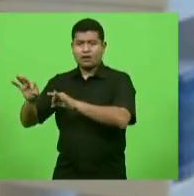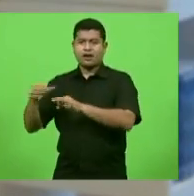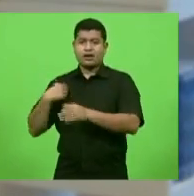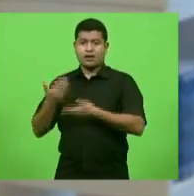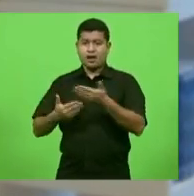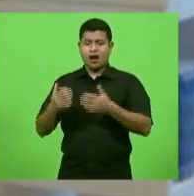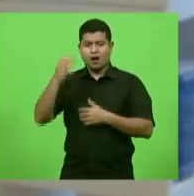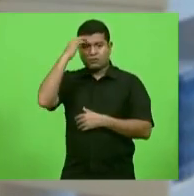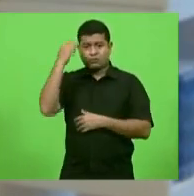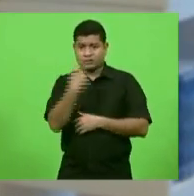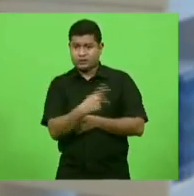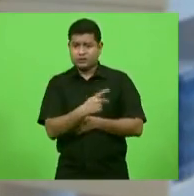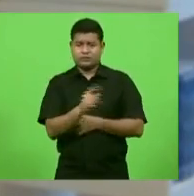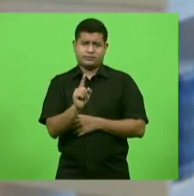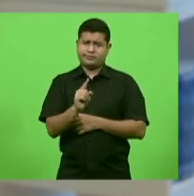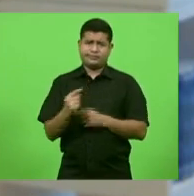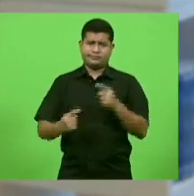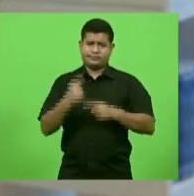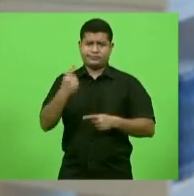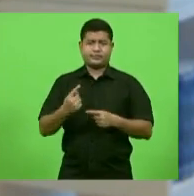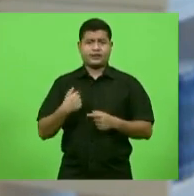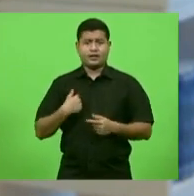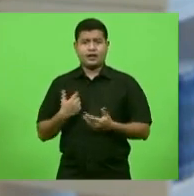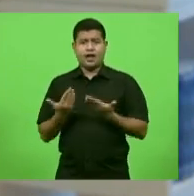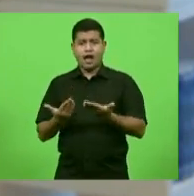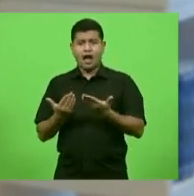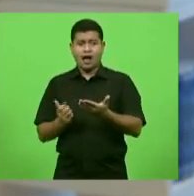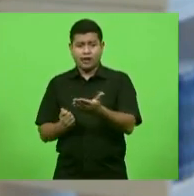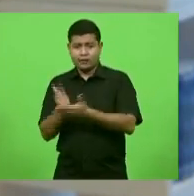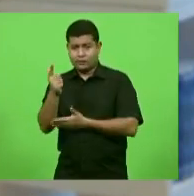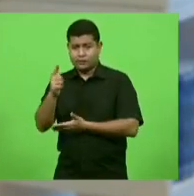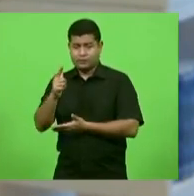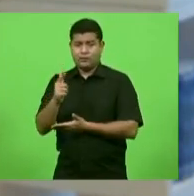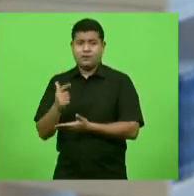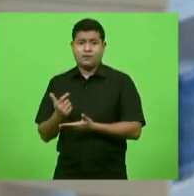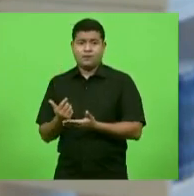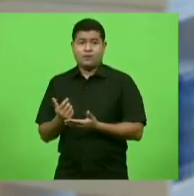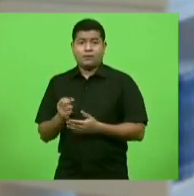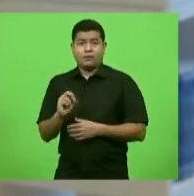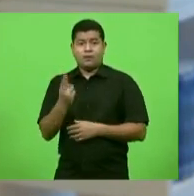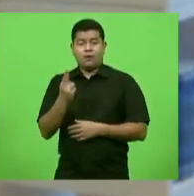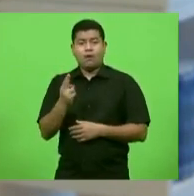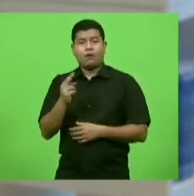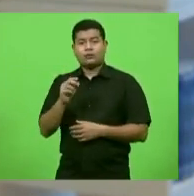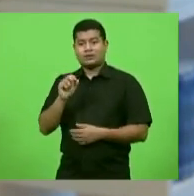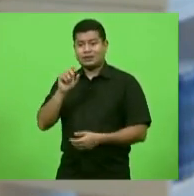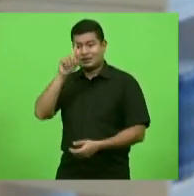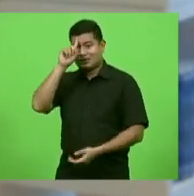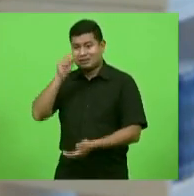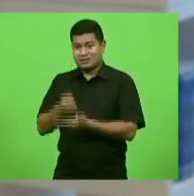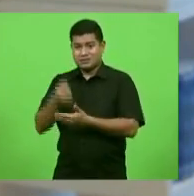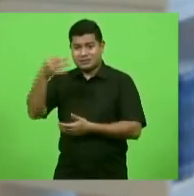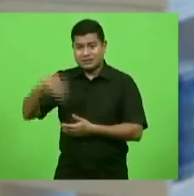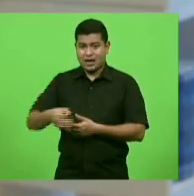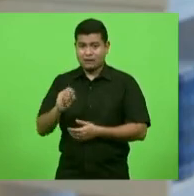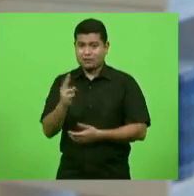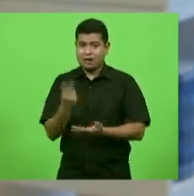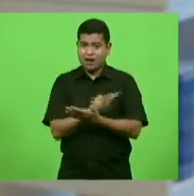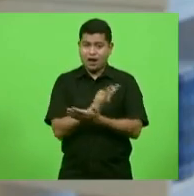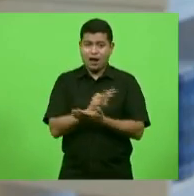a legalidade das contratações do governo do Estado, muito menos o acerto ou desacerto na condução da pandemia. O